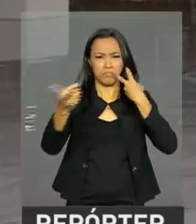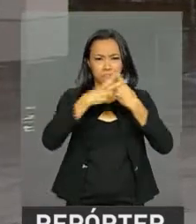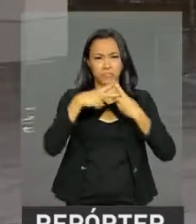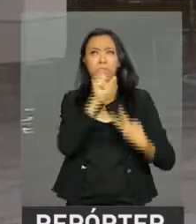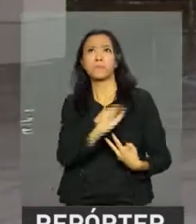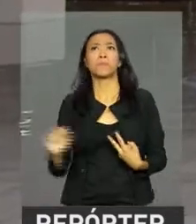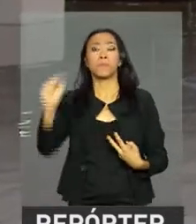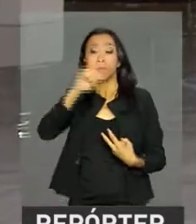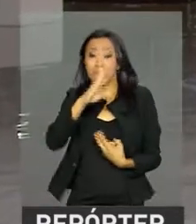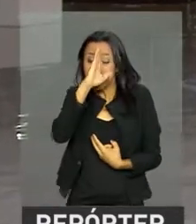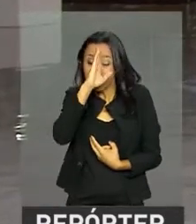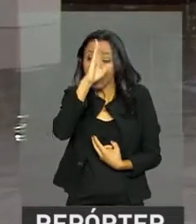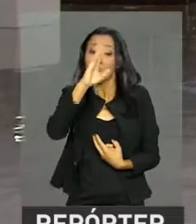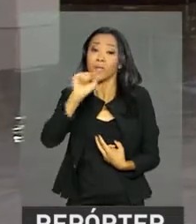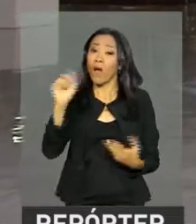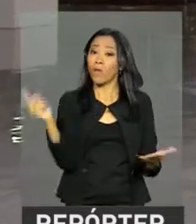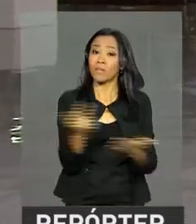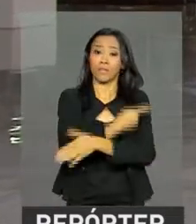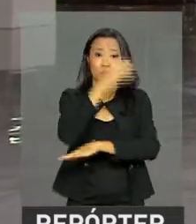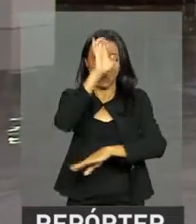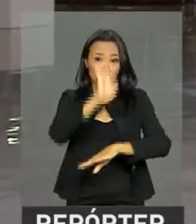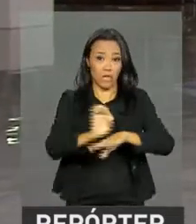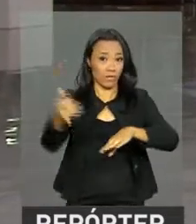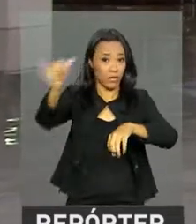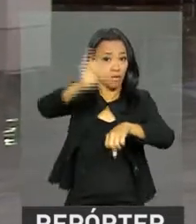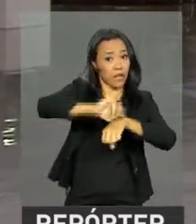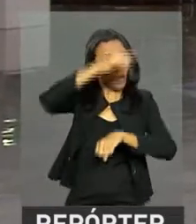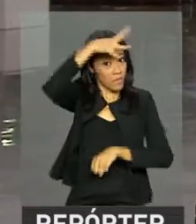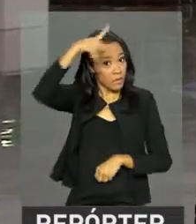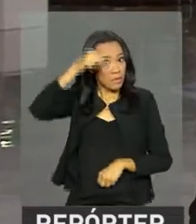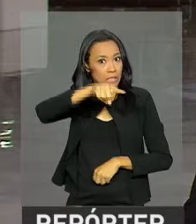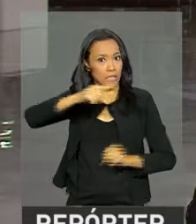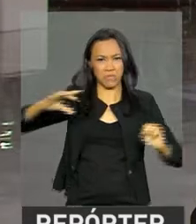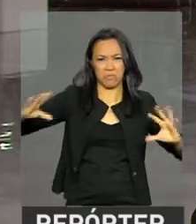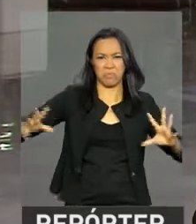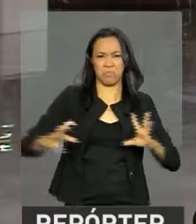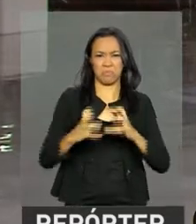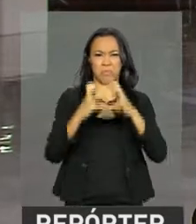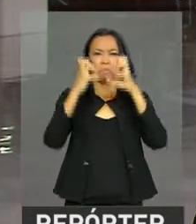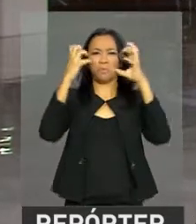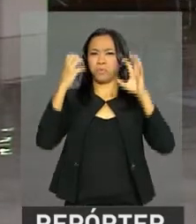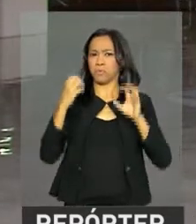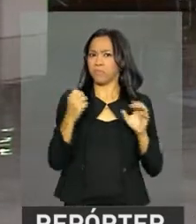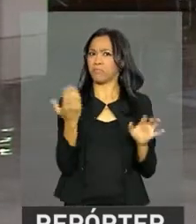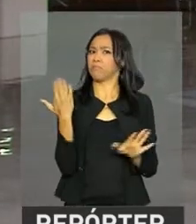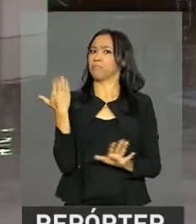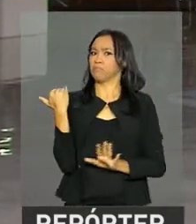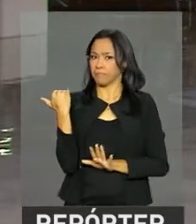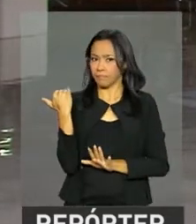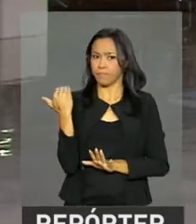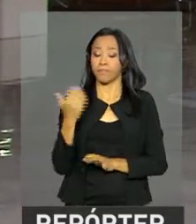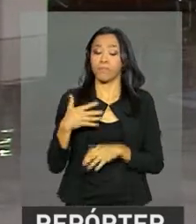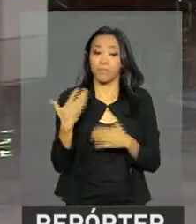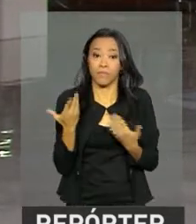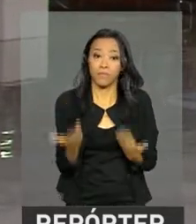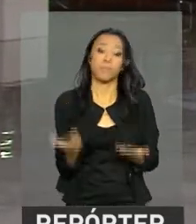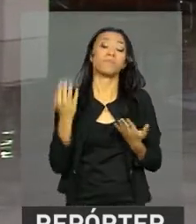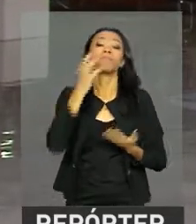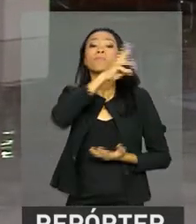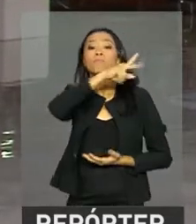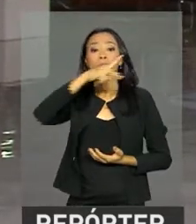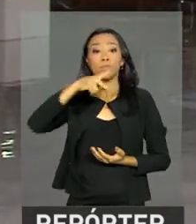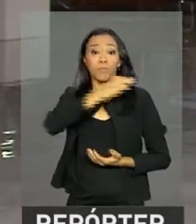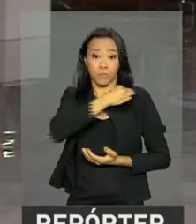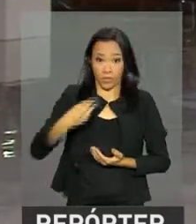de detenção de manaus no amazonas que tiveram uma rebelião bem grande nas últimas semanas o ministro repassou ao presidente